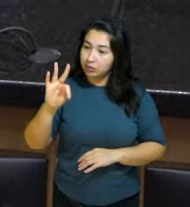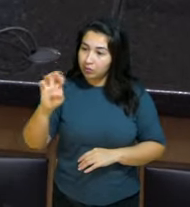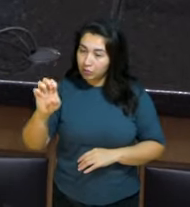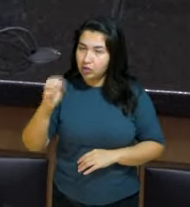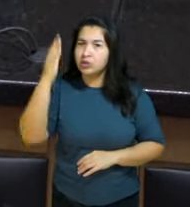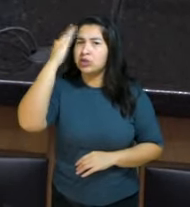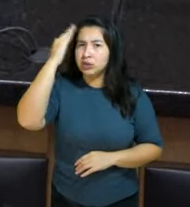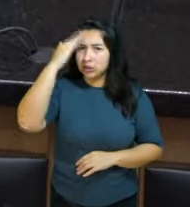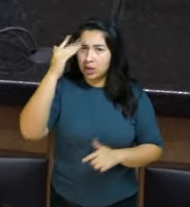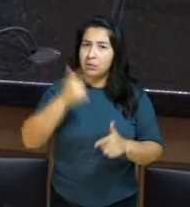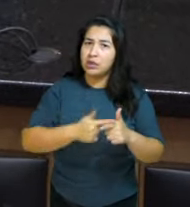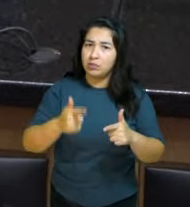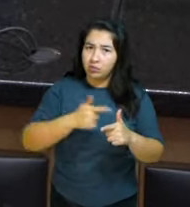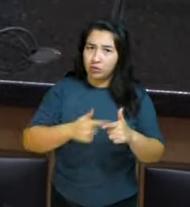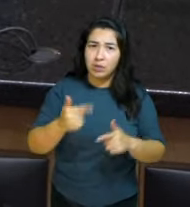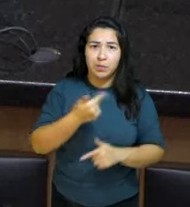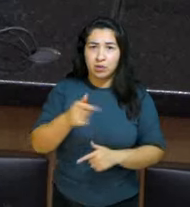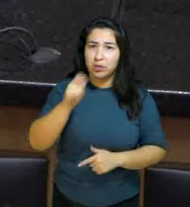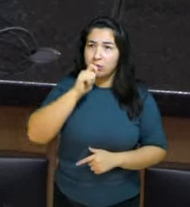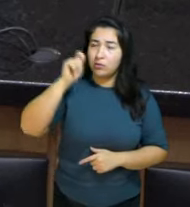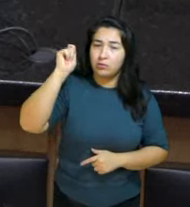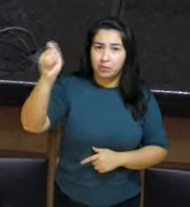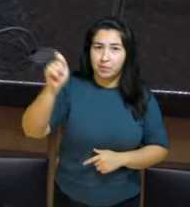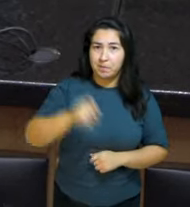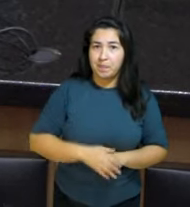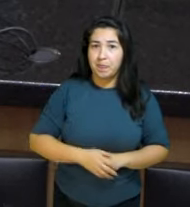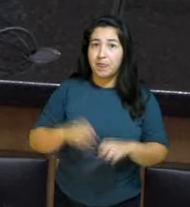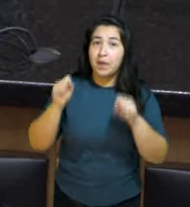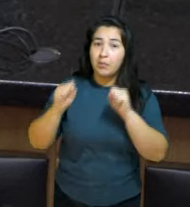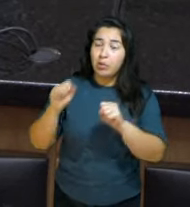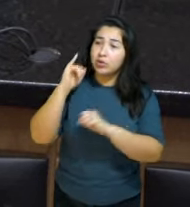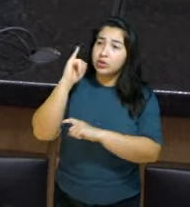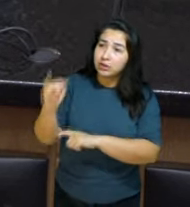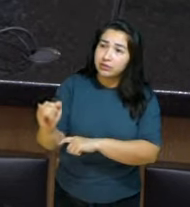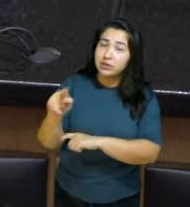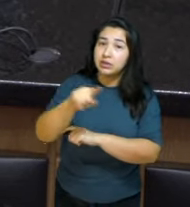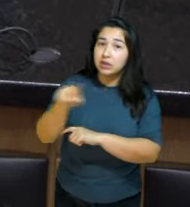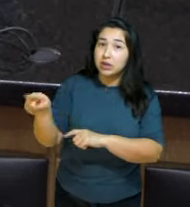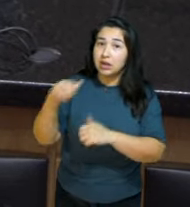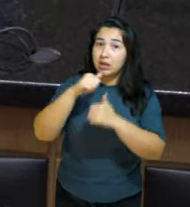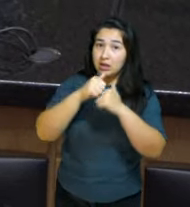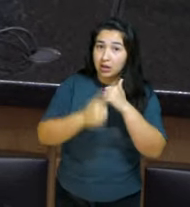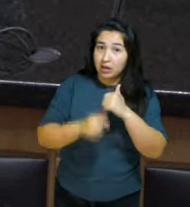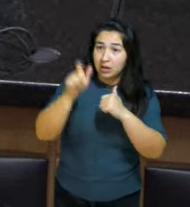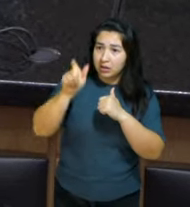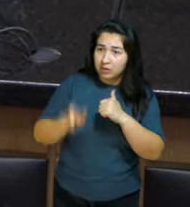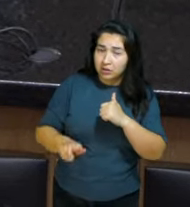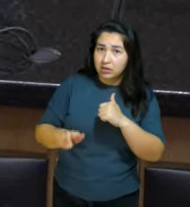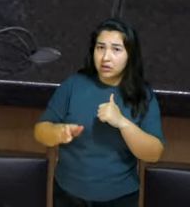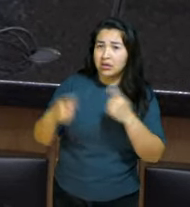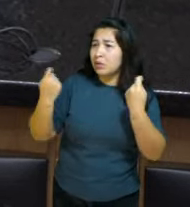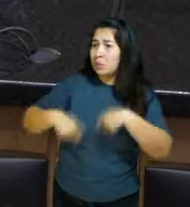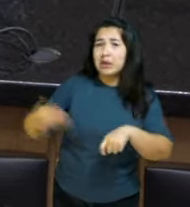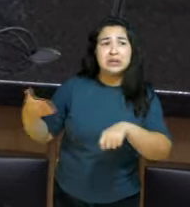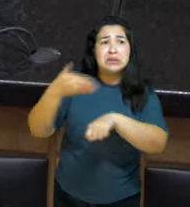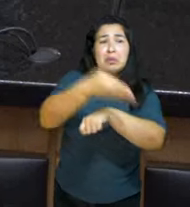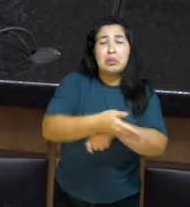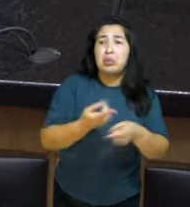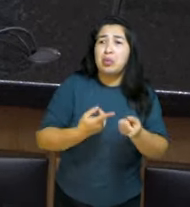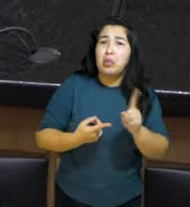sabendo, não deslocar atleta sem necessidade, isso era uma preocupação nossa, foi avisado desde o início. E, por